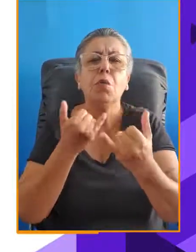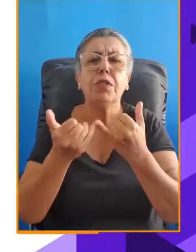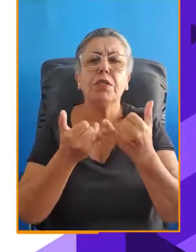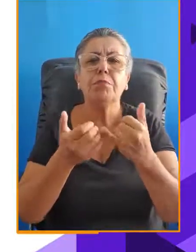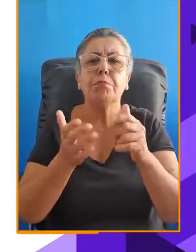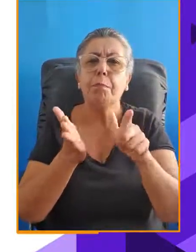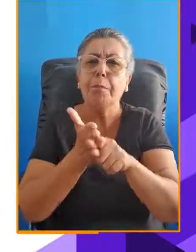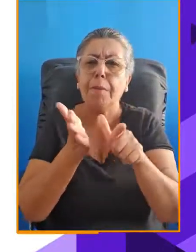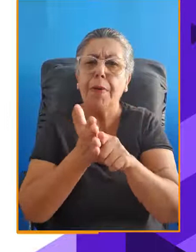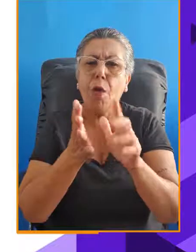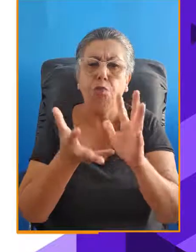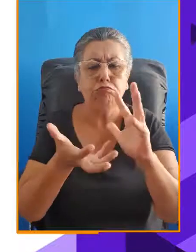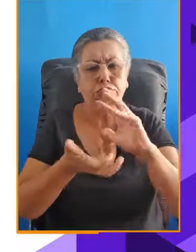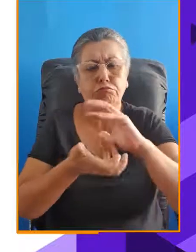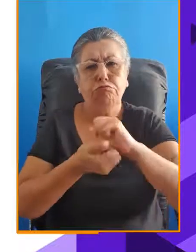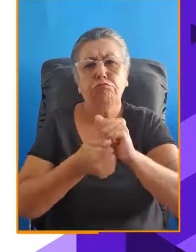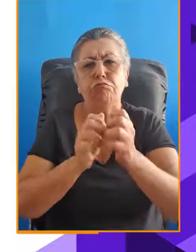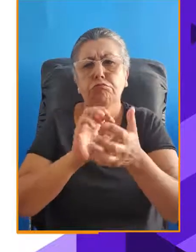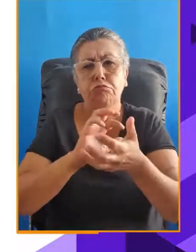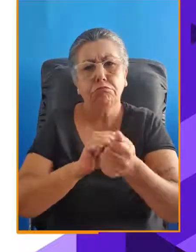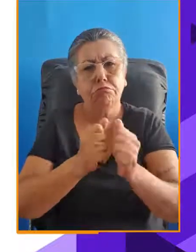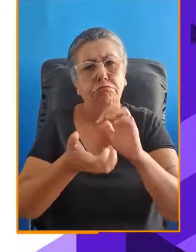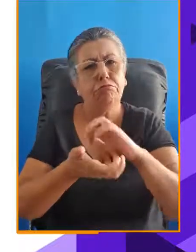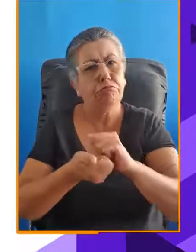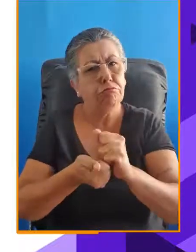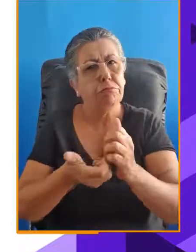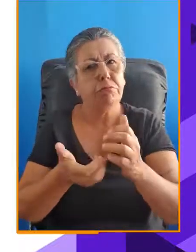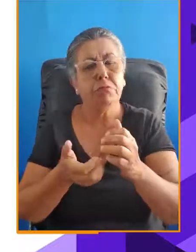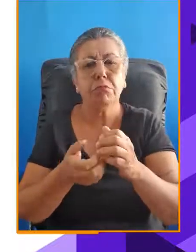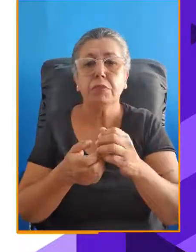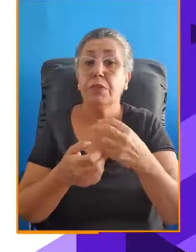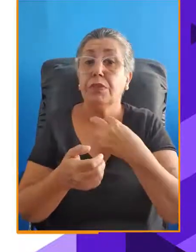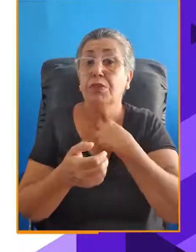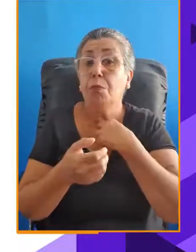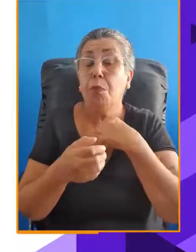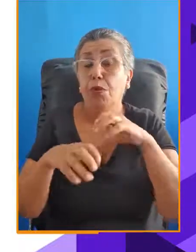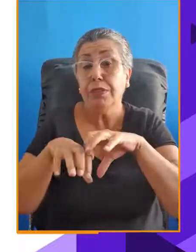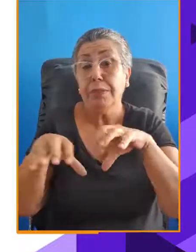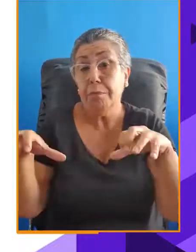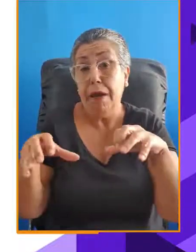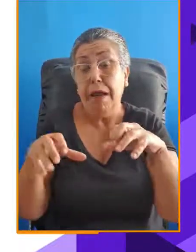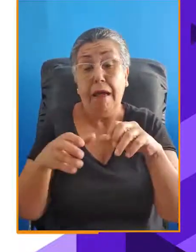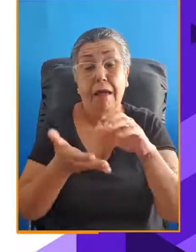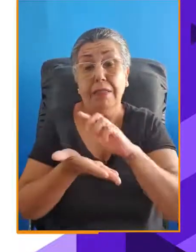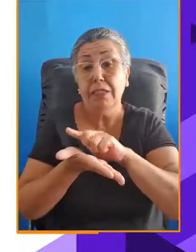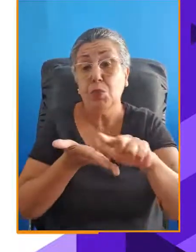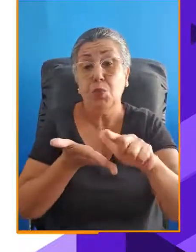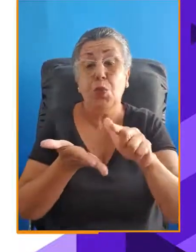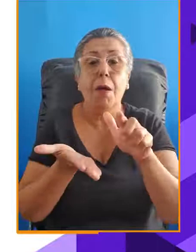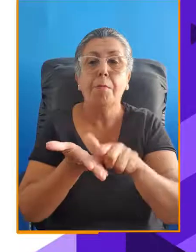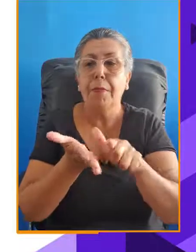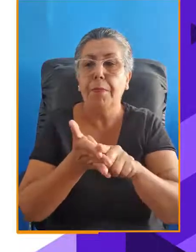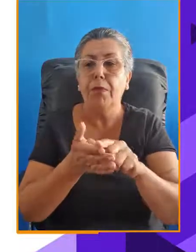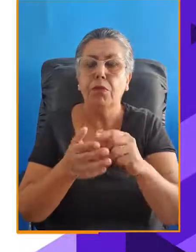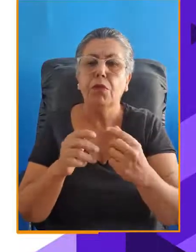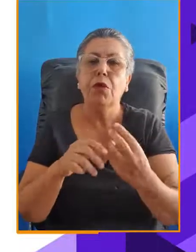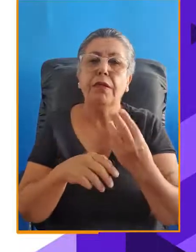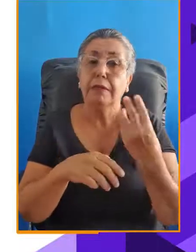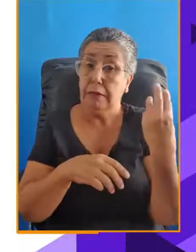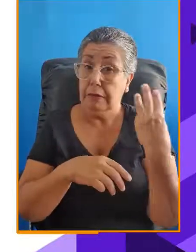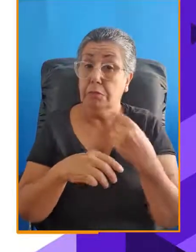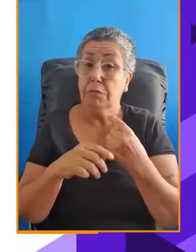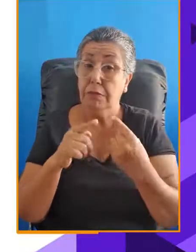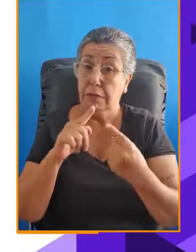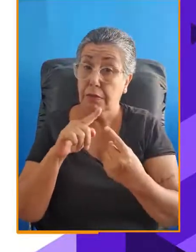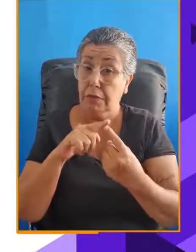da textura de um papel amassado. Nós não podemos separar a textura do papel. No terceiro tipo